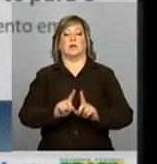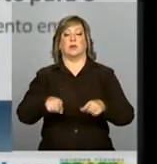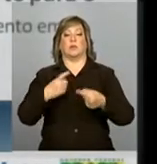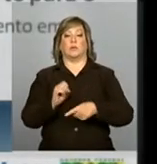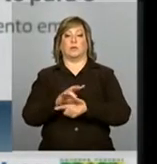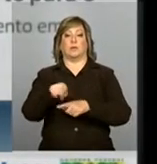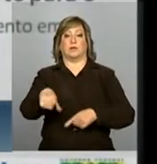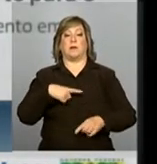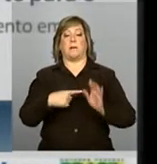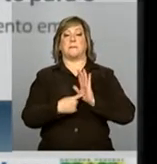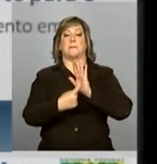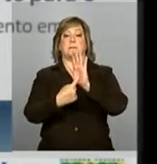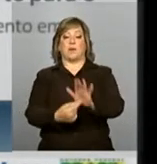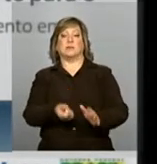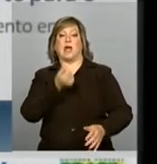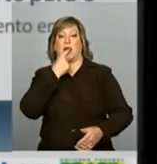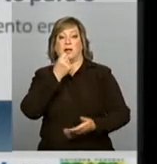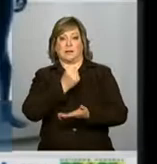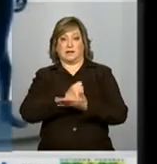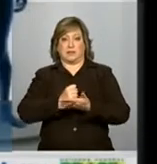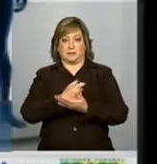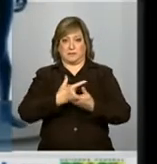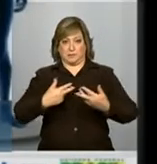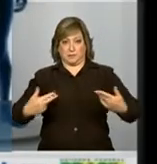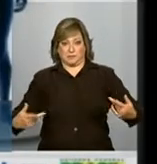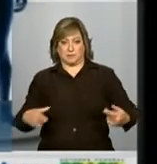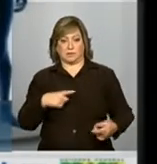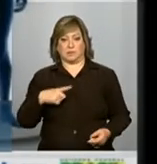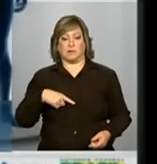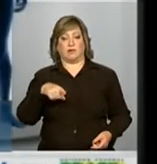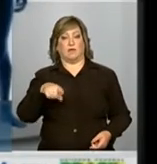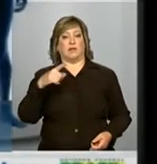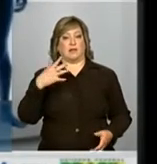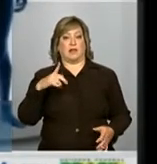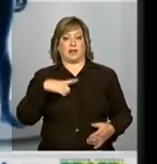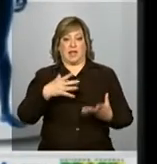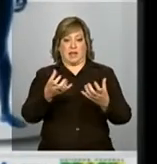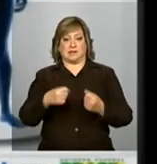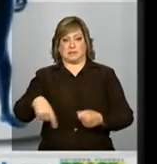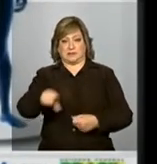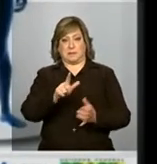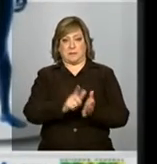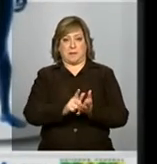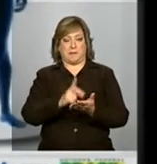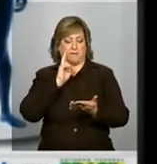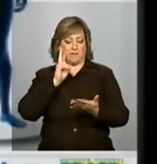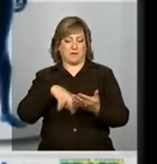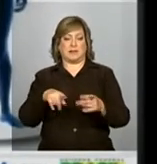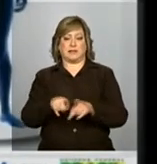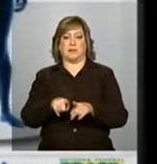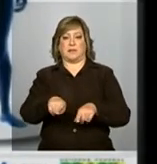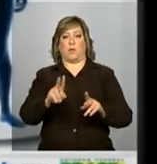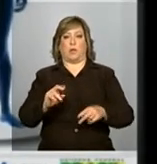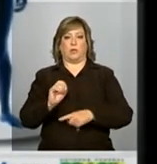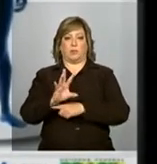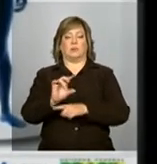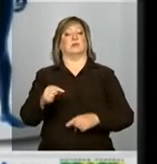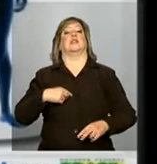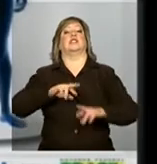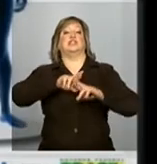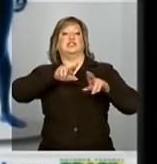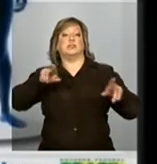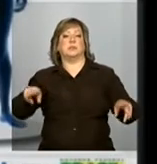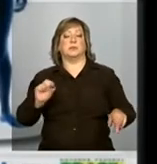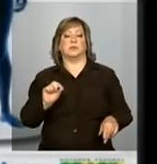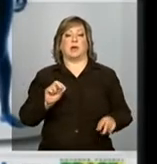de atuação desses medicamentos orais. Pode passar o próximo. Vocês devem ter recebido isso também. Então, os tipos de câncer que são tratados,